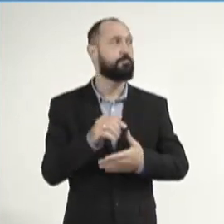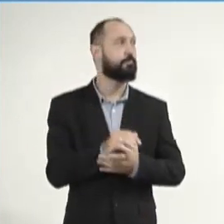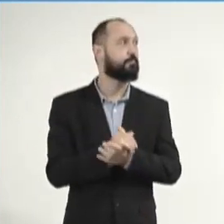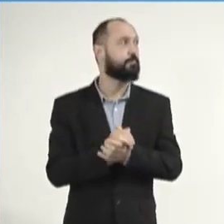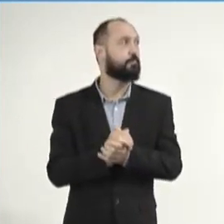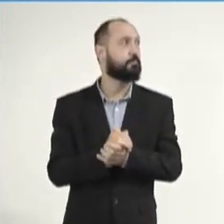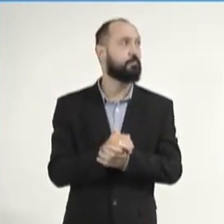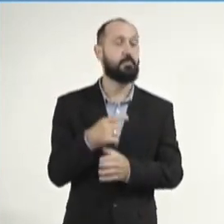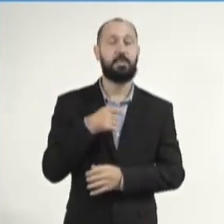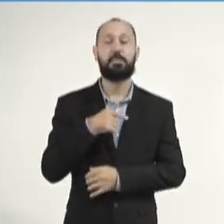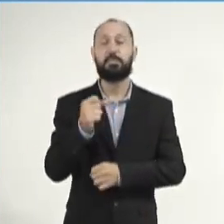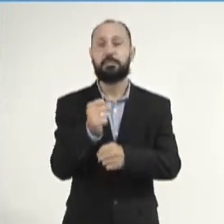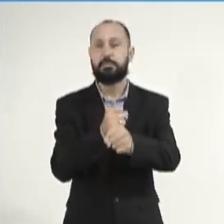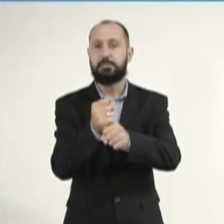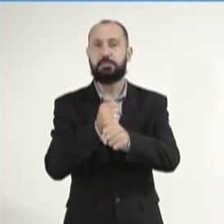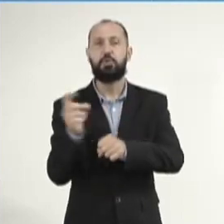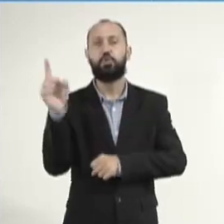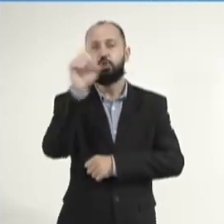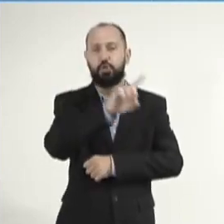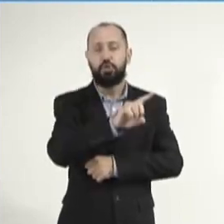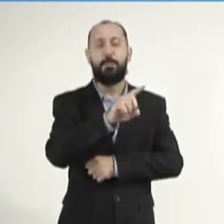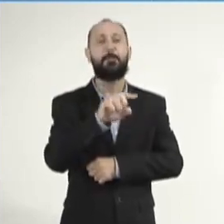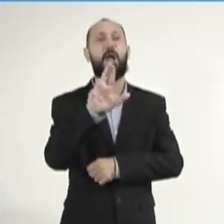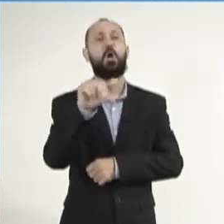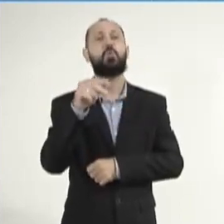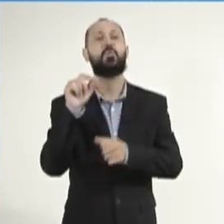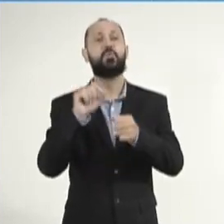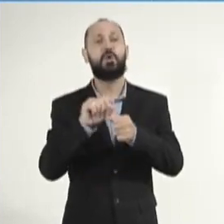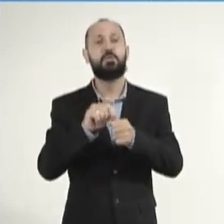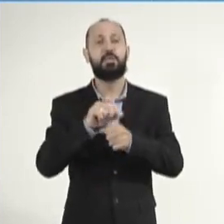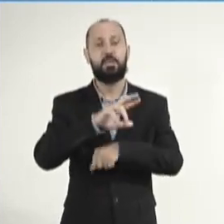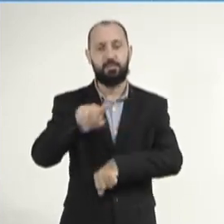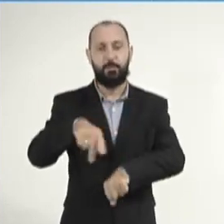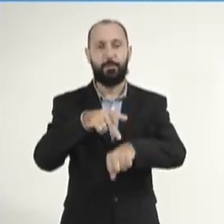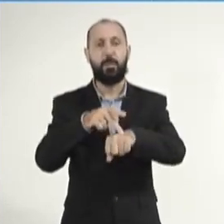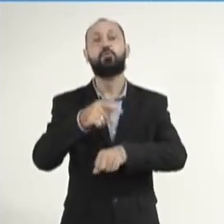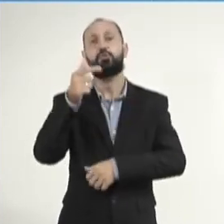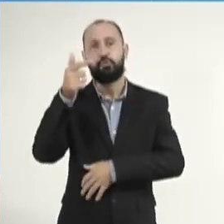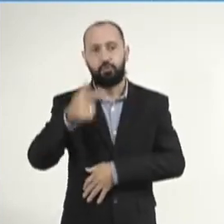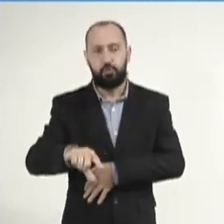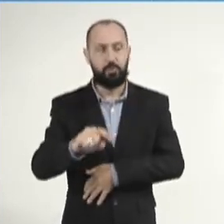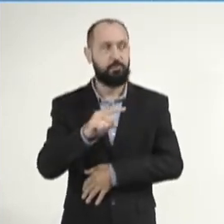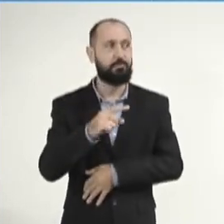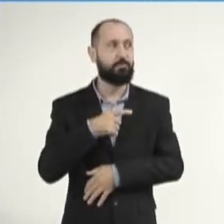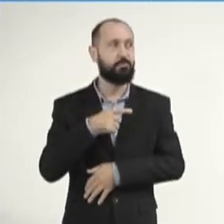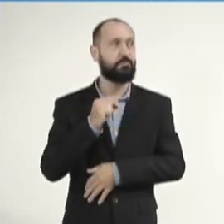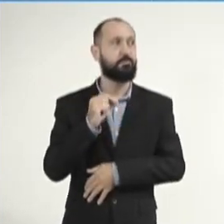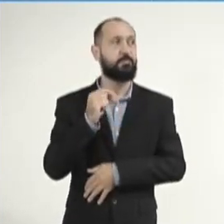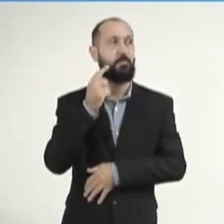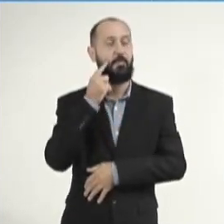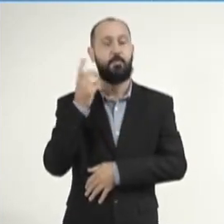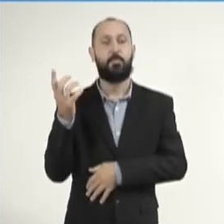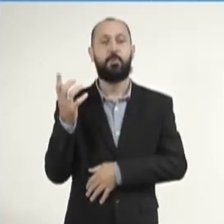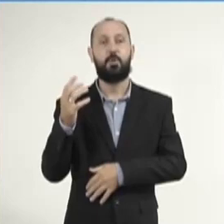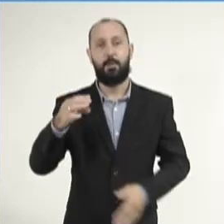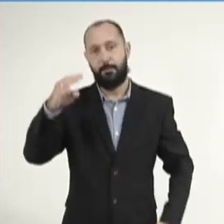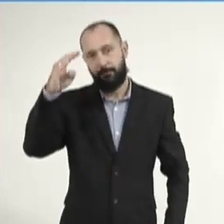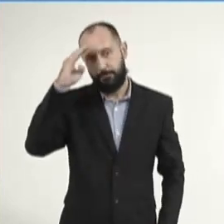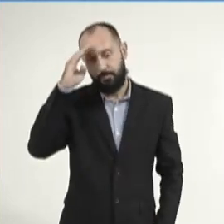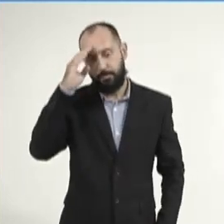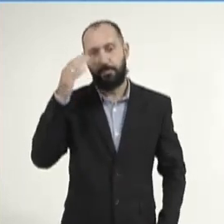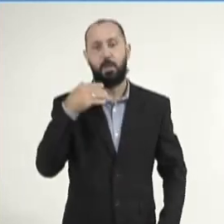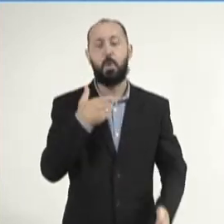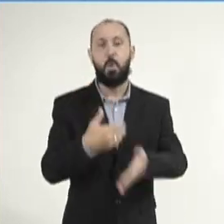essa data tem que ser lembrada para nunca mais esse país passar por golpe militar,